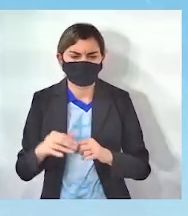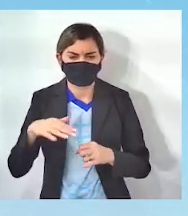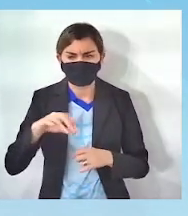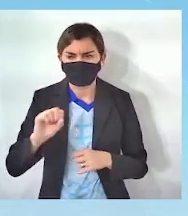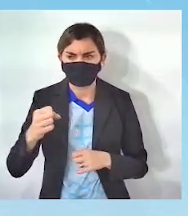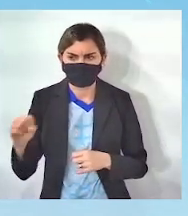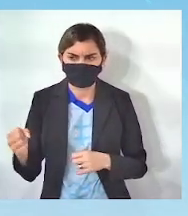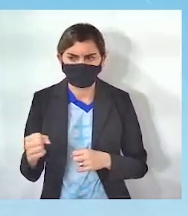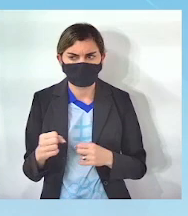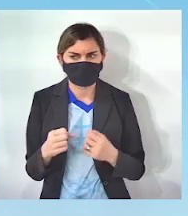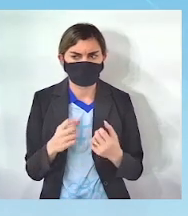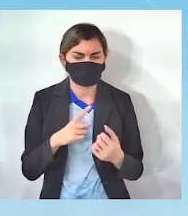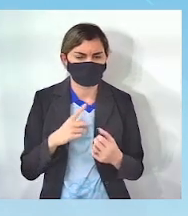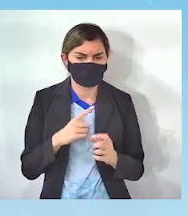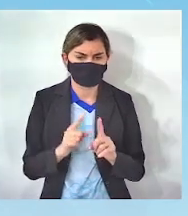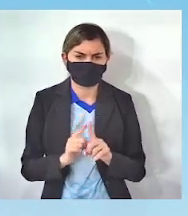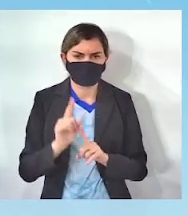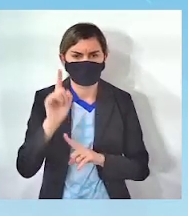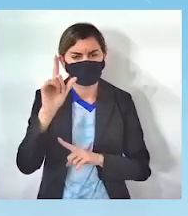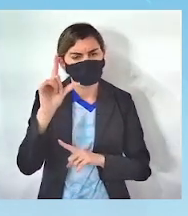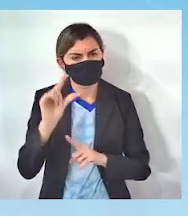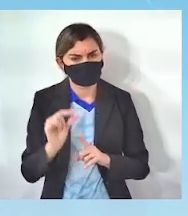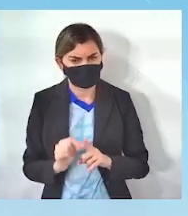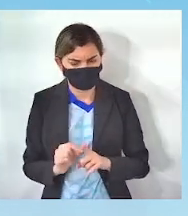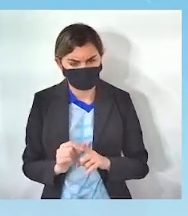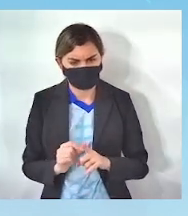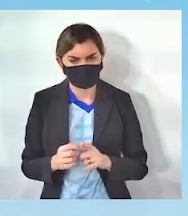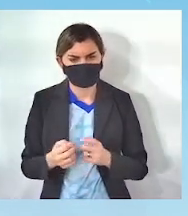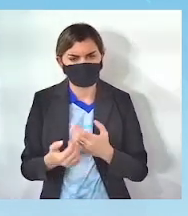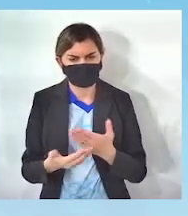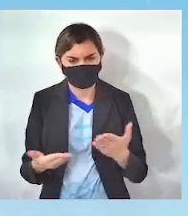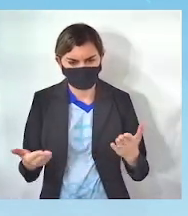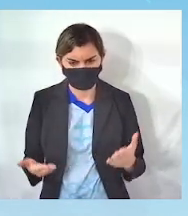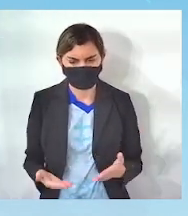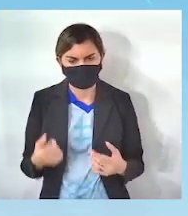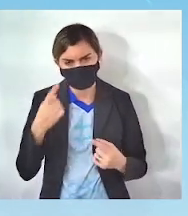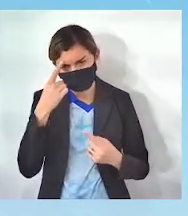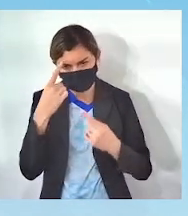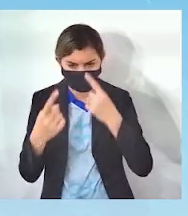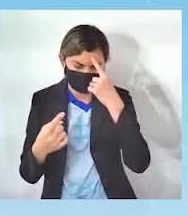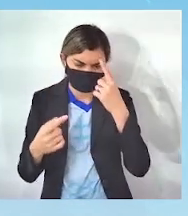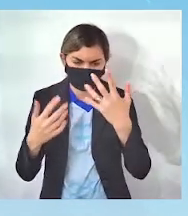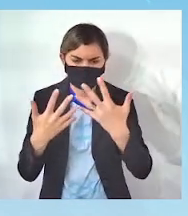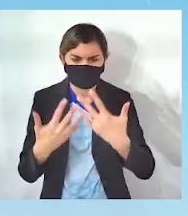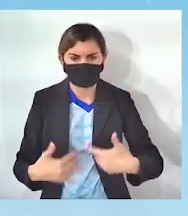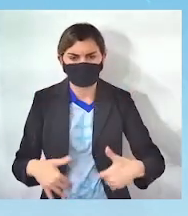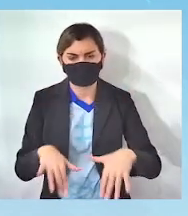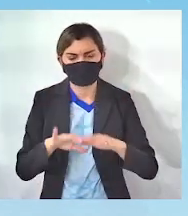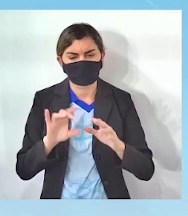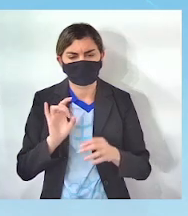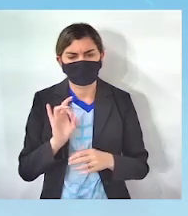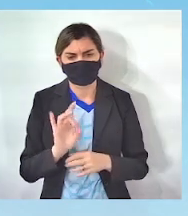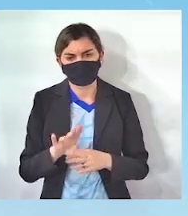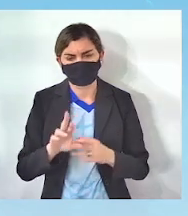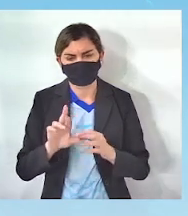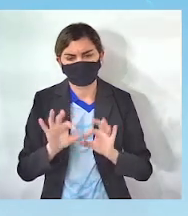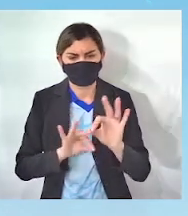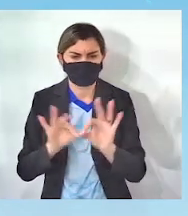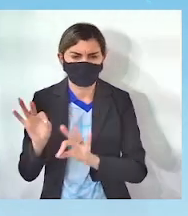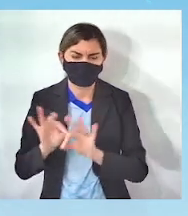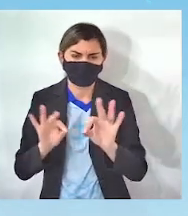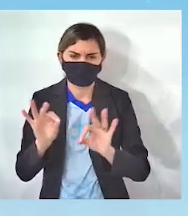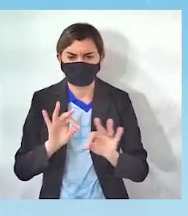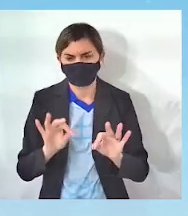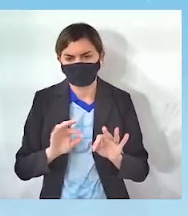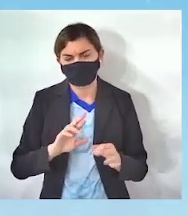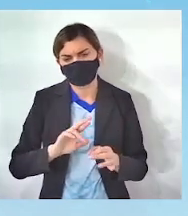dessas substâncias nem aumenta nem diminui, dando a ideia de que a natureza ela apenas se reorganiza,